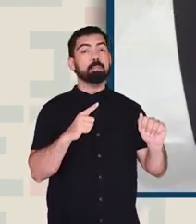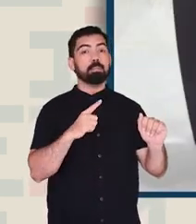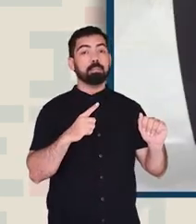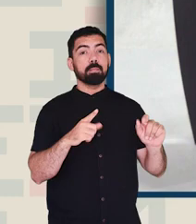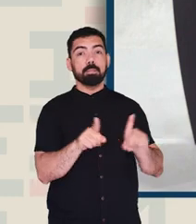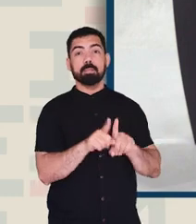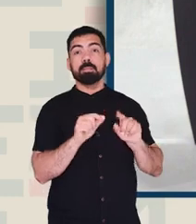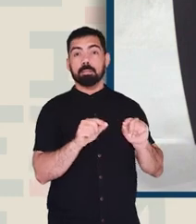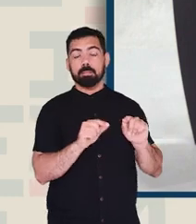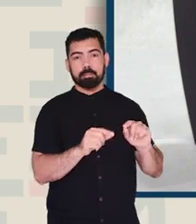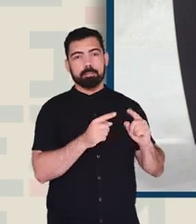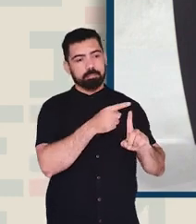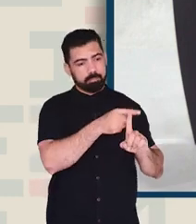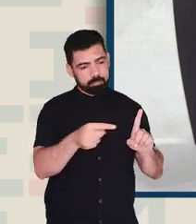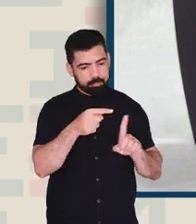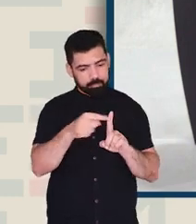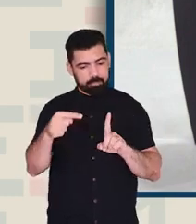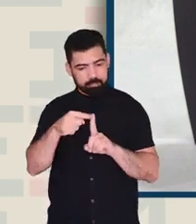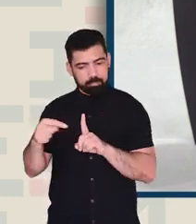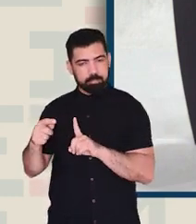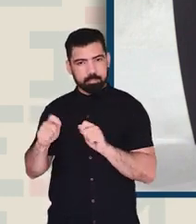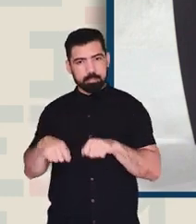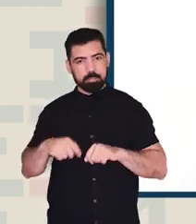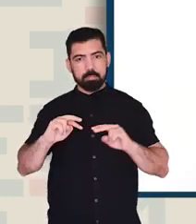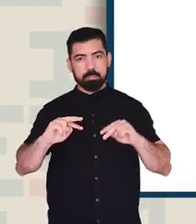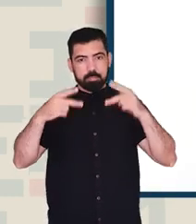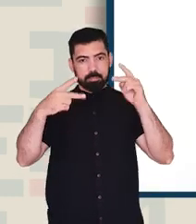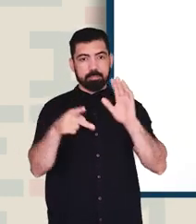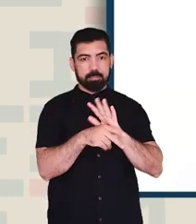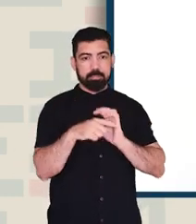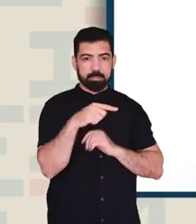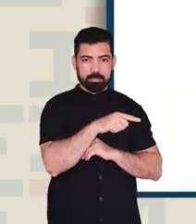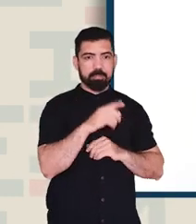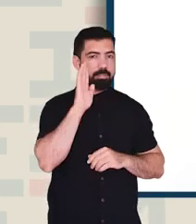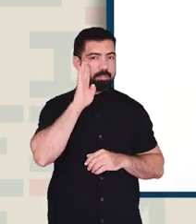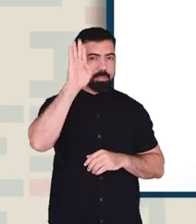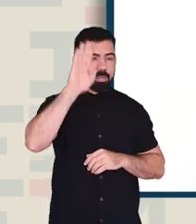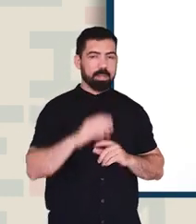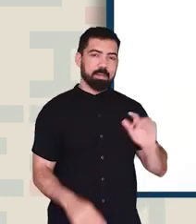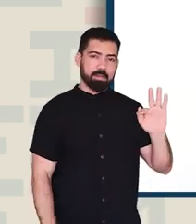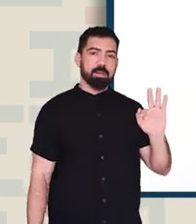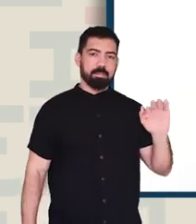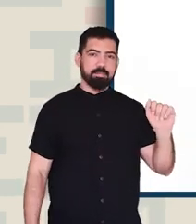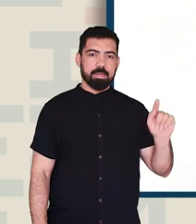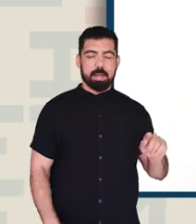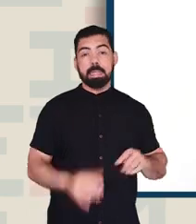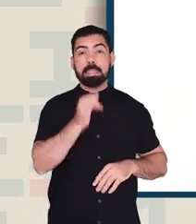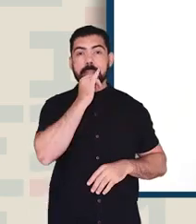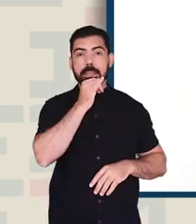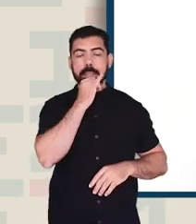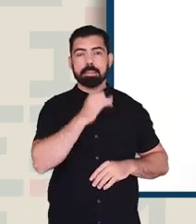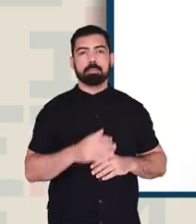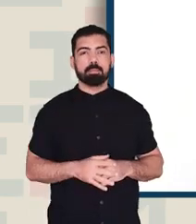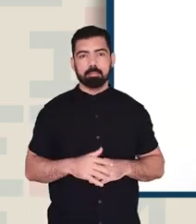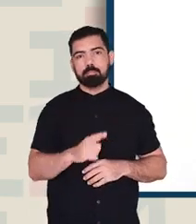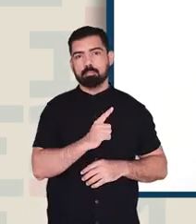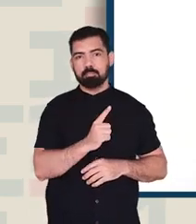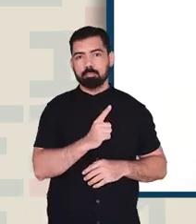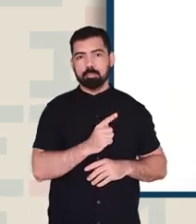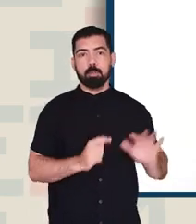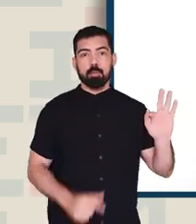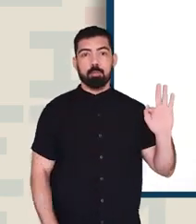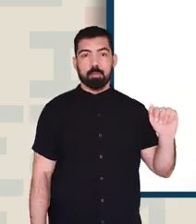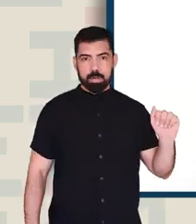números de parciais que vão ser múltiplos desse parcial principal, dessa fundamental que eu toquei. Por exemplo, eu tenho aqui a